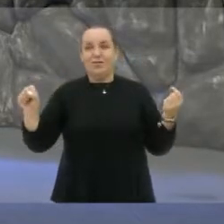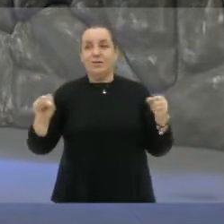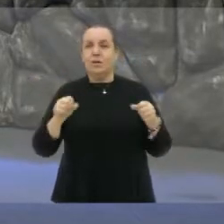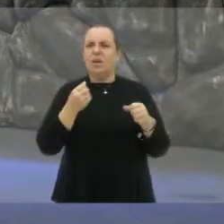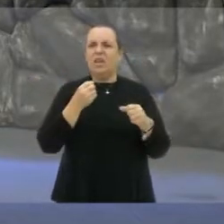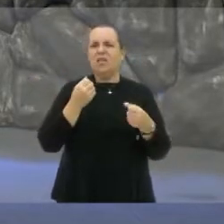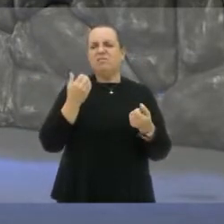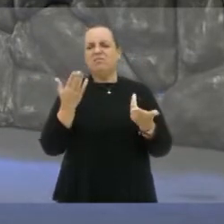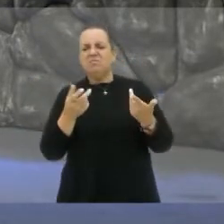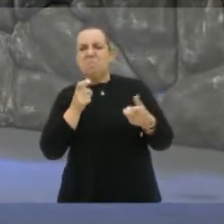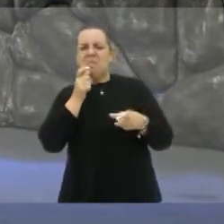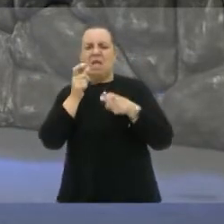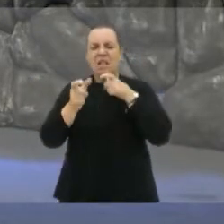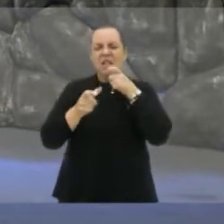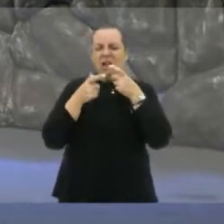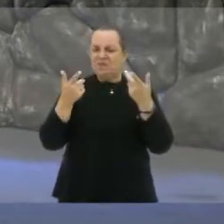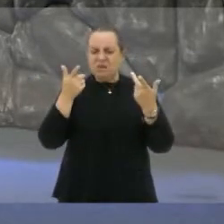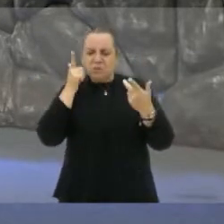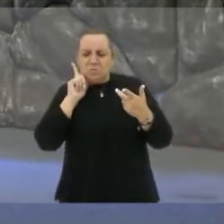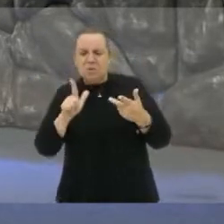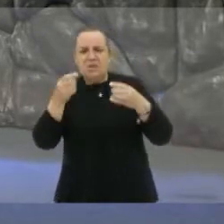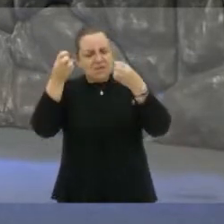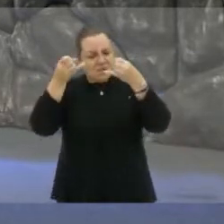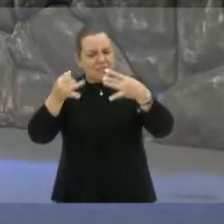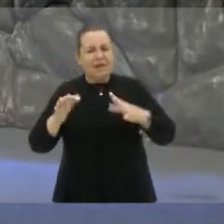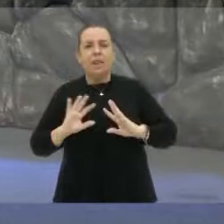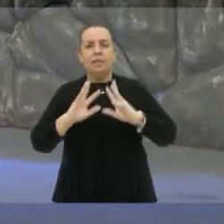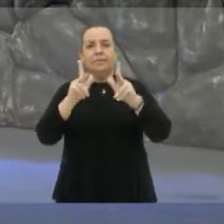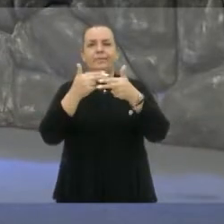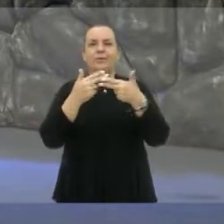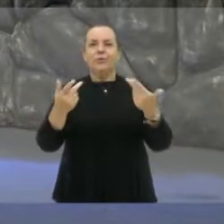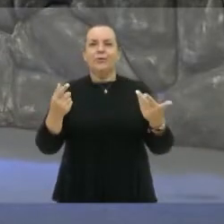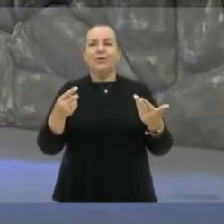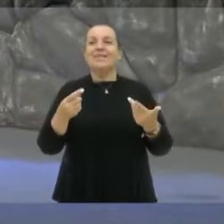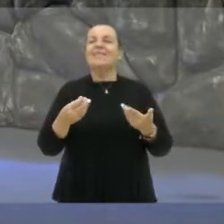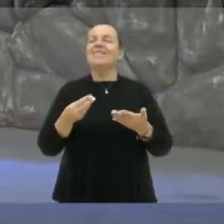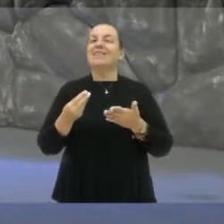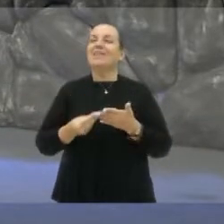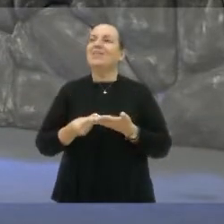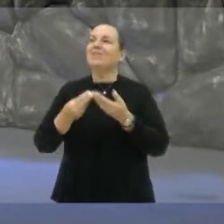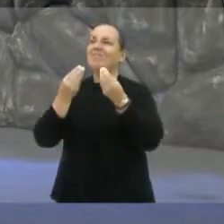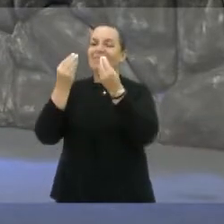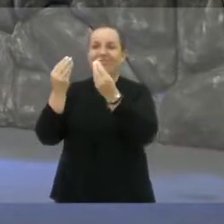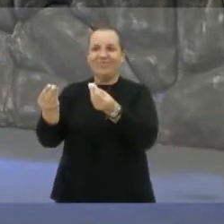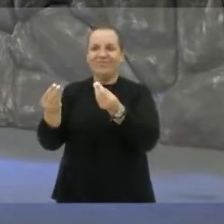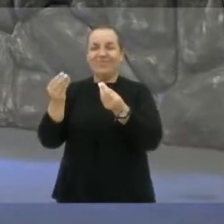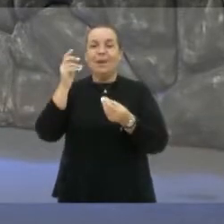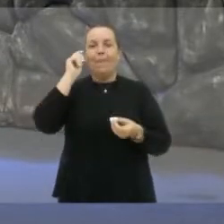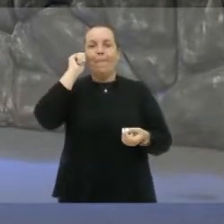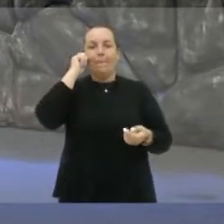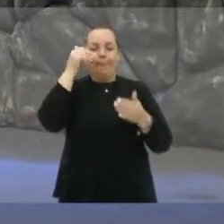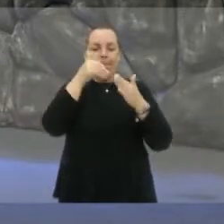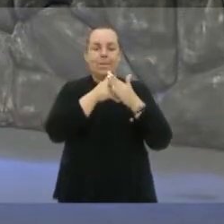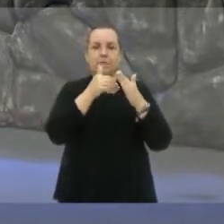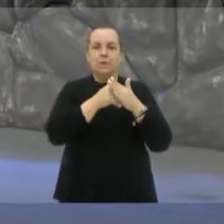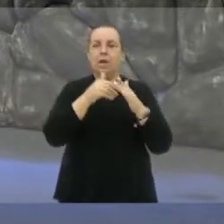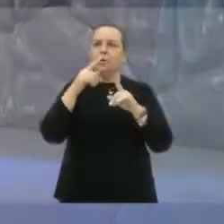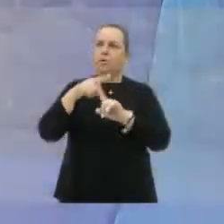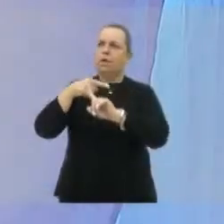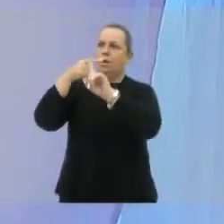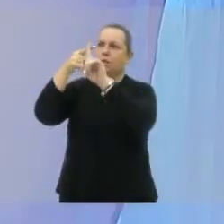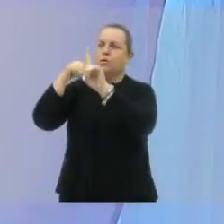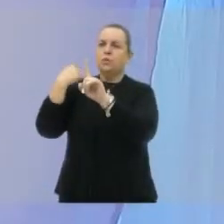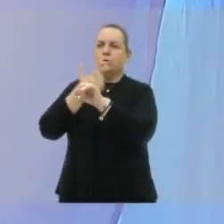palavras seriam insuficientes para dizer tudo aquilo que traz o mistério da cruz de nosso Senhor Jesus